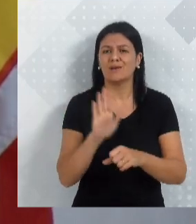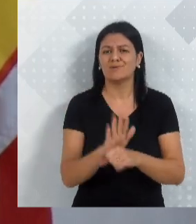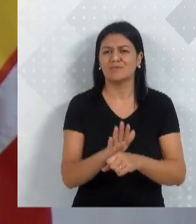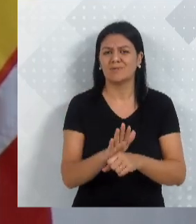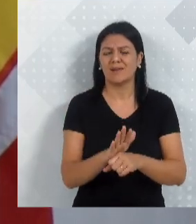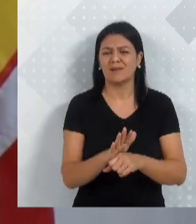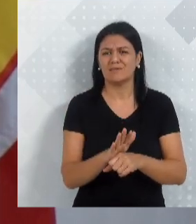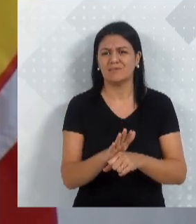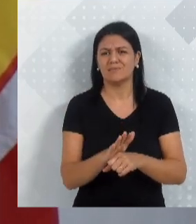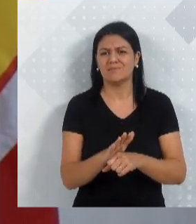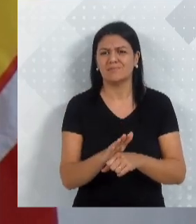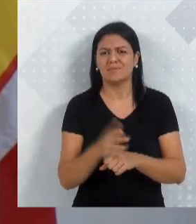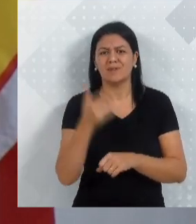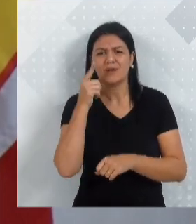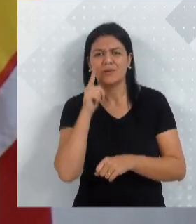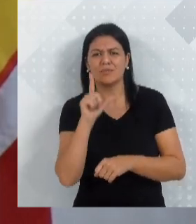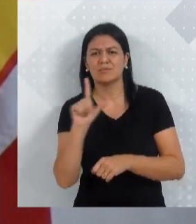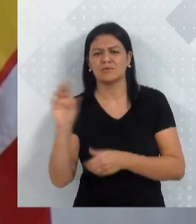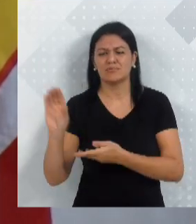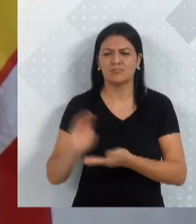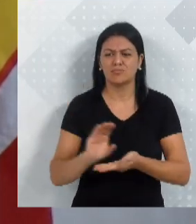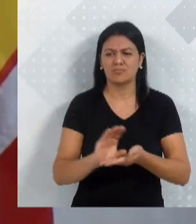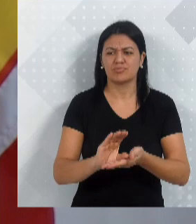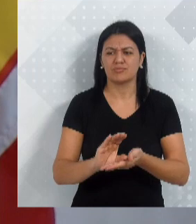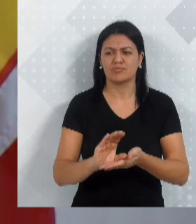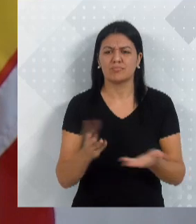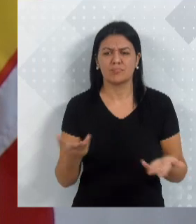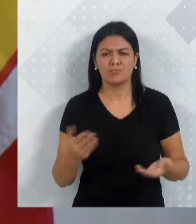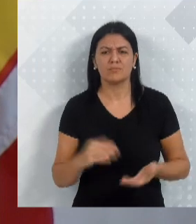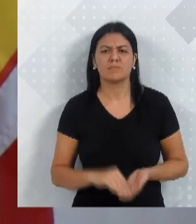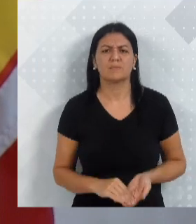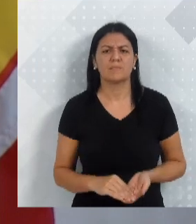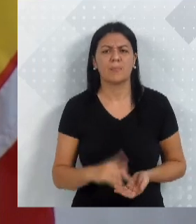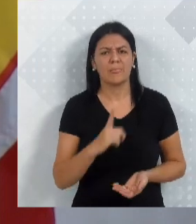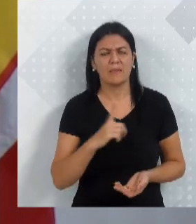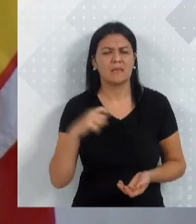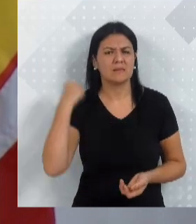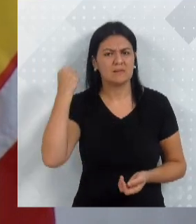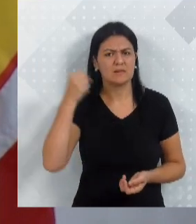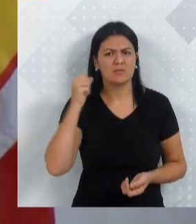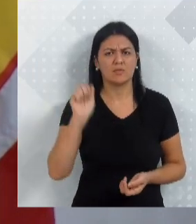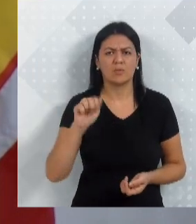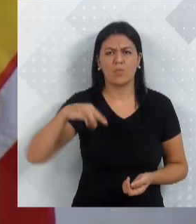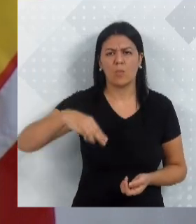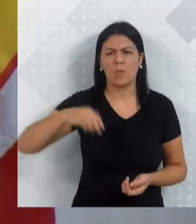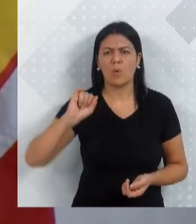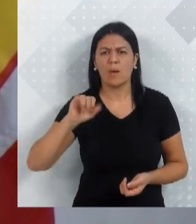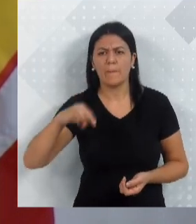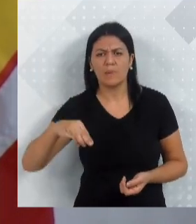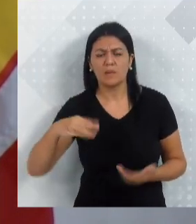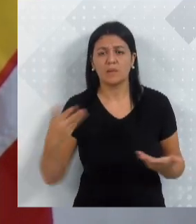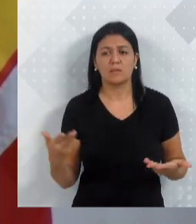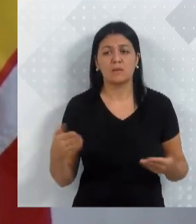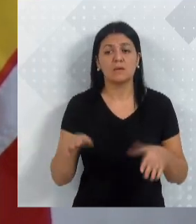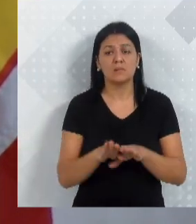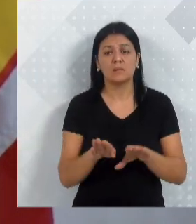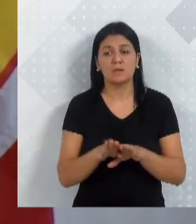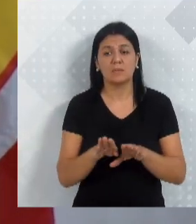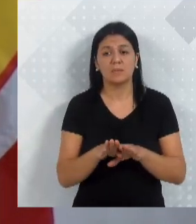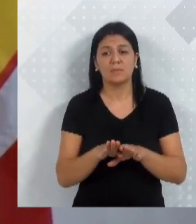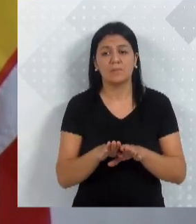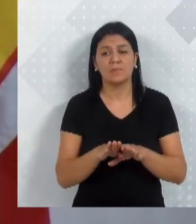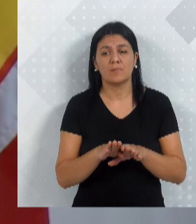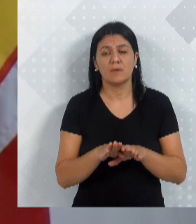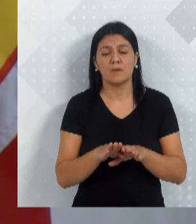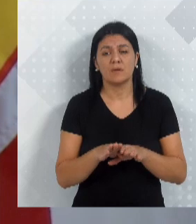de trazer recursos. É a sua região, é a sua comunidade, tem o senador, né, Espiridião Amin, o PP de Vossa Excelência está na base do governo Lula, está